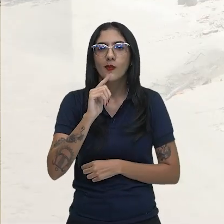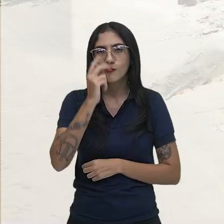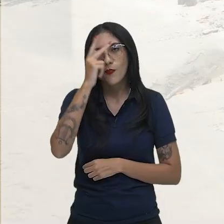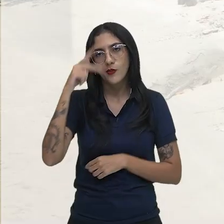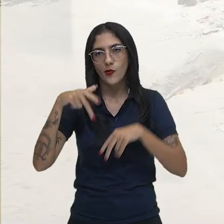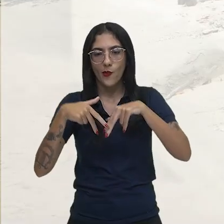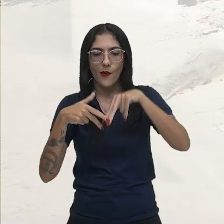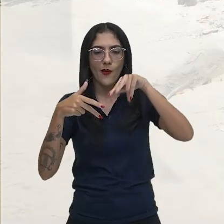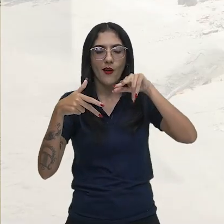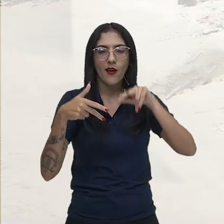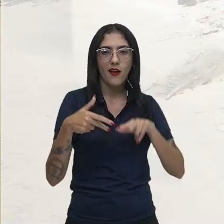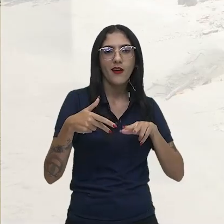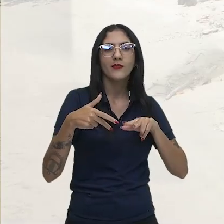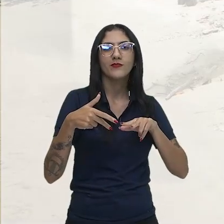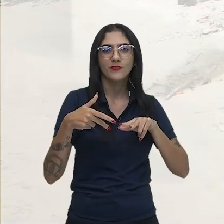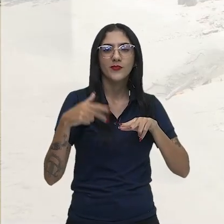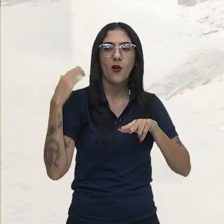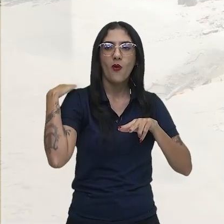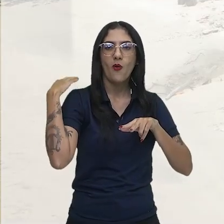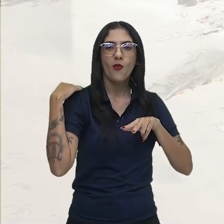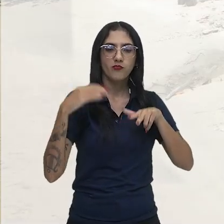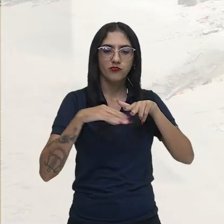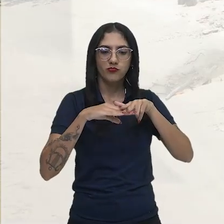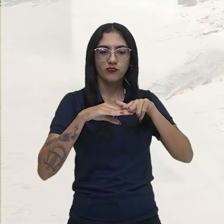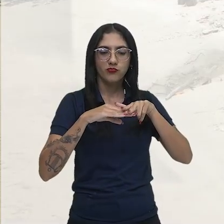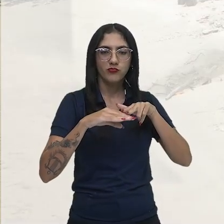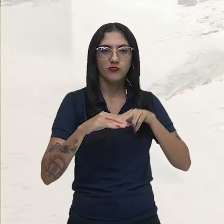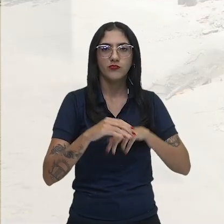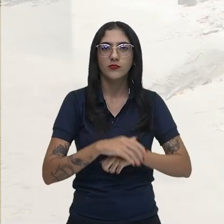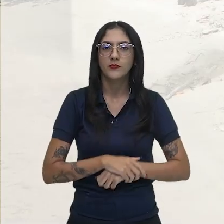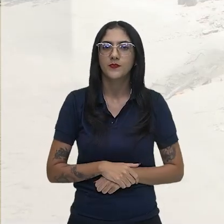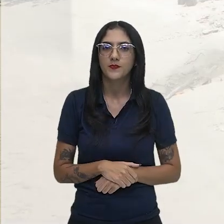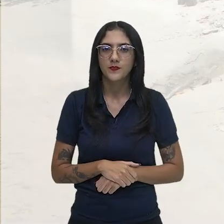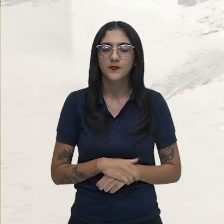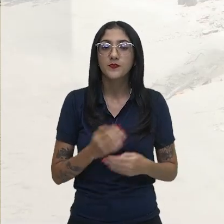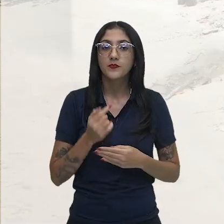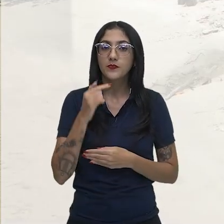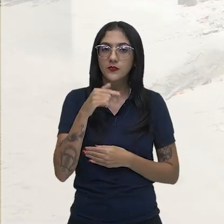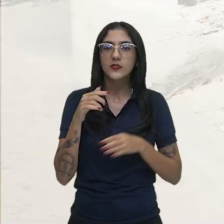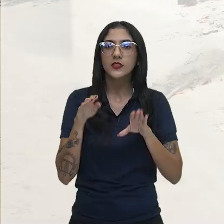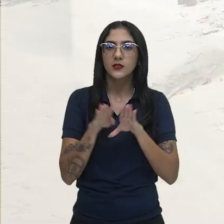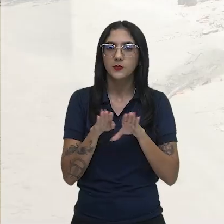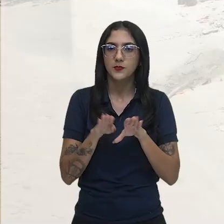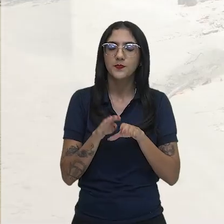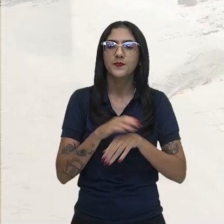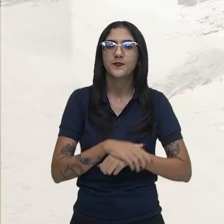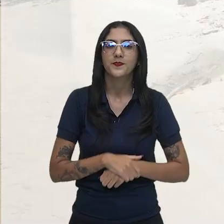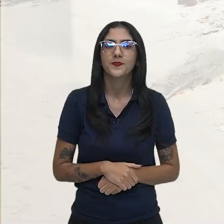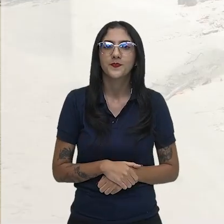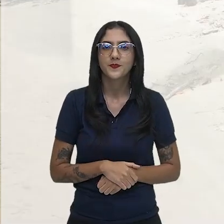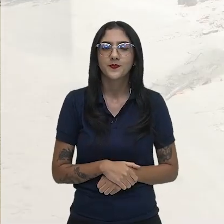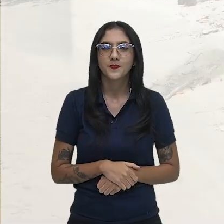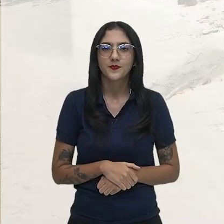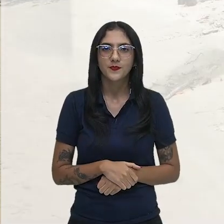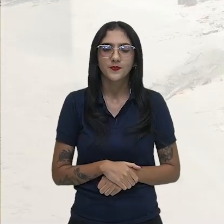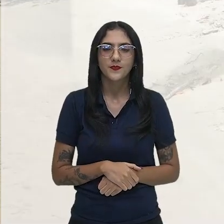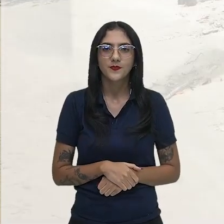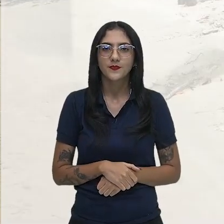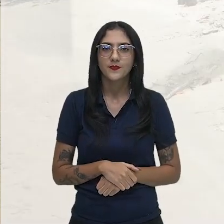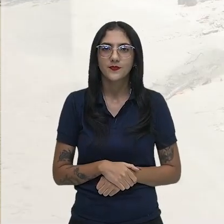é encostar as costas do oponente no solo. Então, esse também é mais um golpe de ataque,